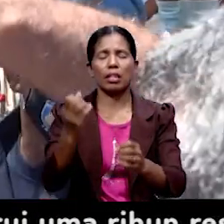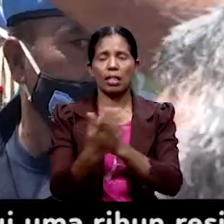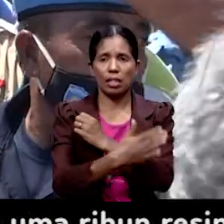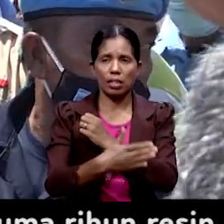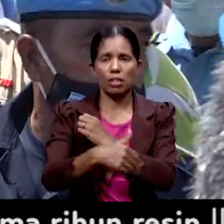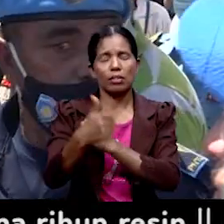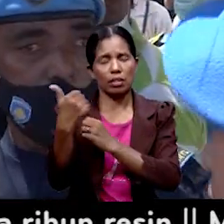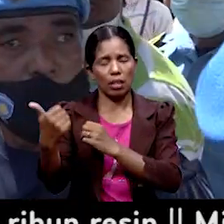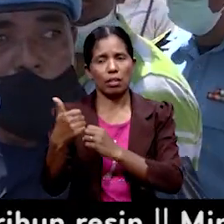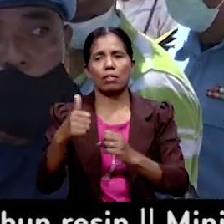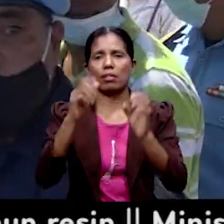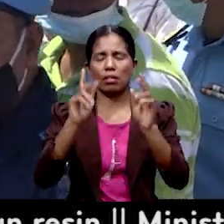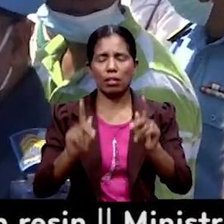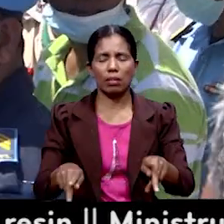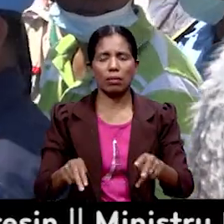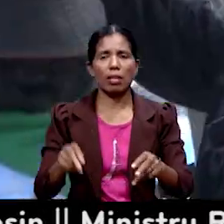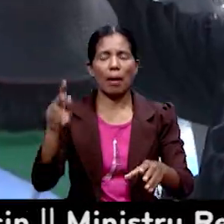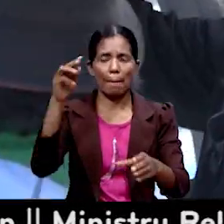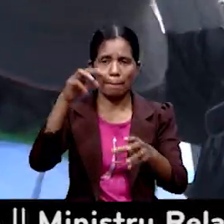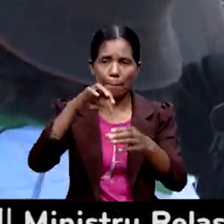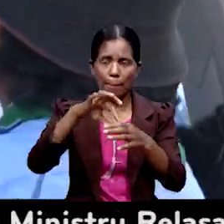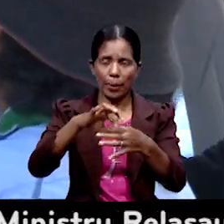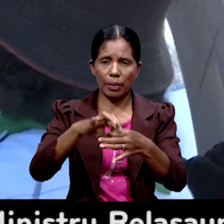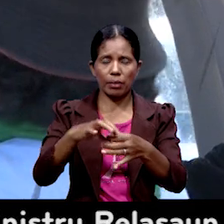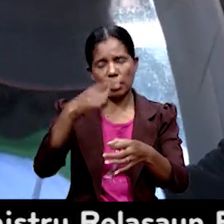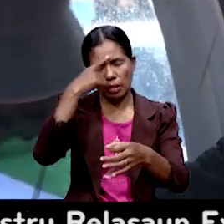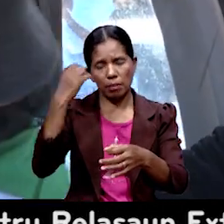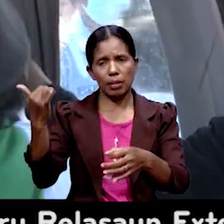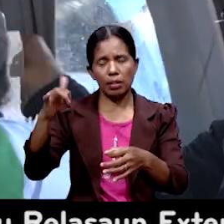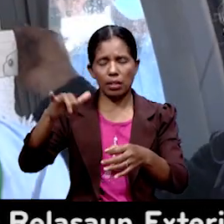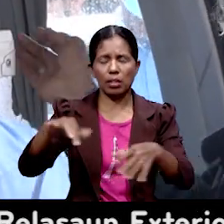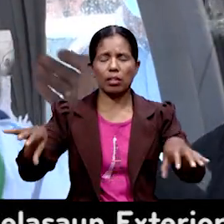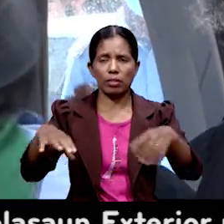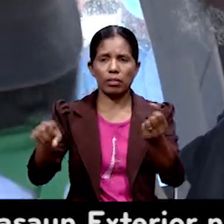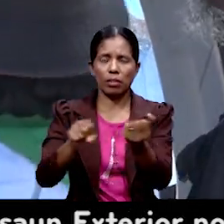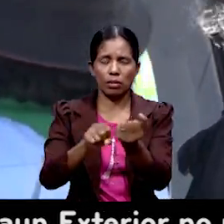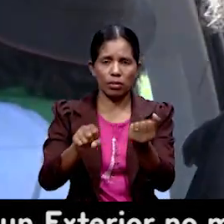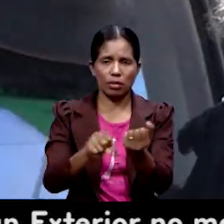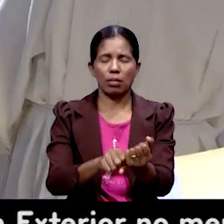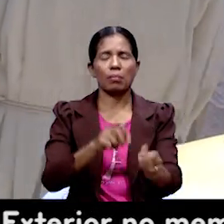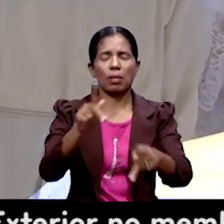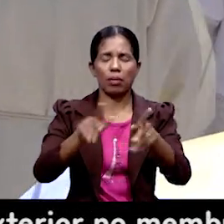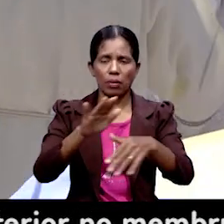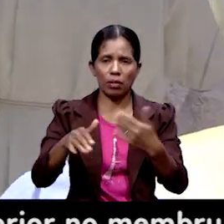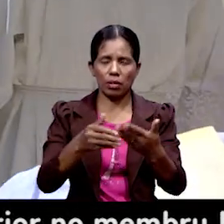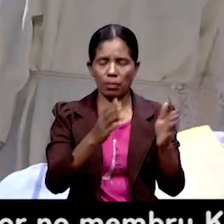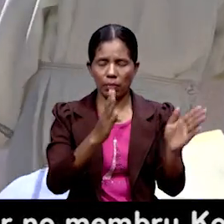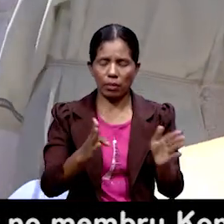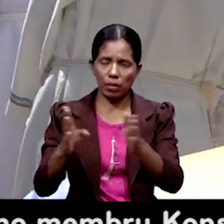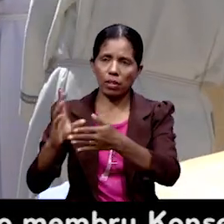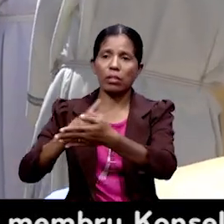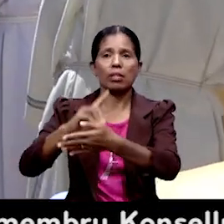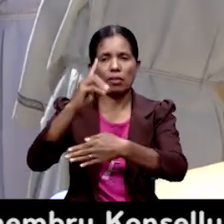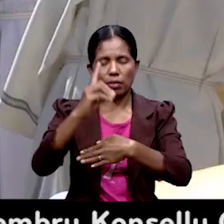Tassibalun, inclui membro clero, tanba Sira na contribuição para a luta à libertação povo no ia processo de